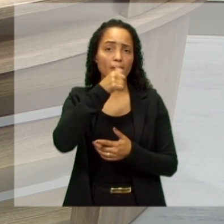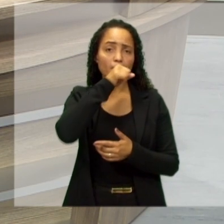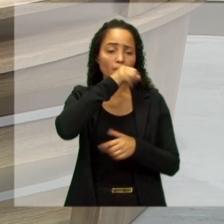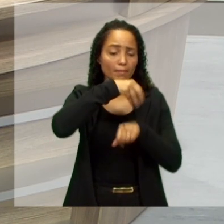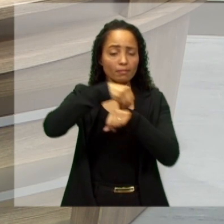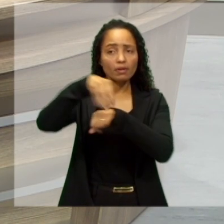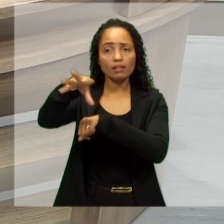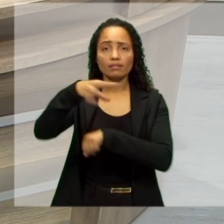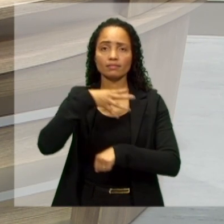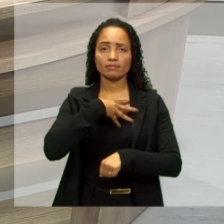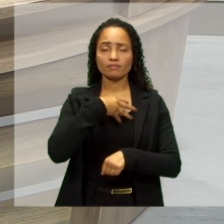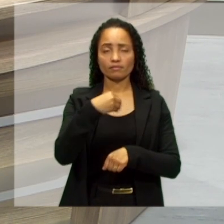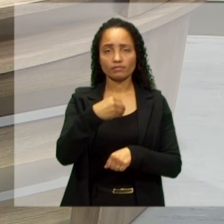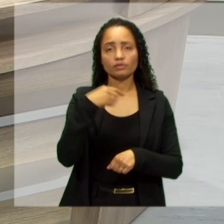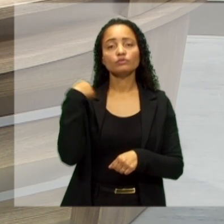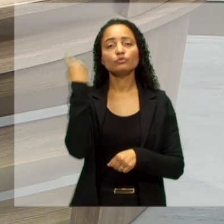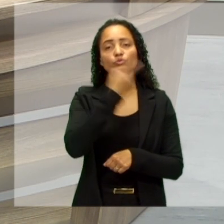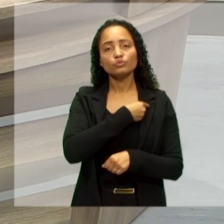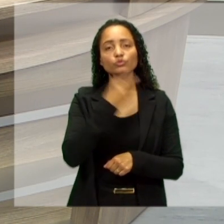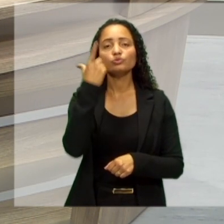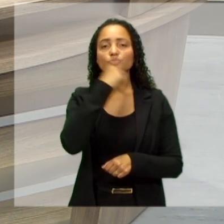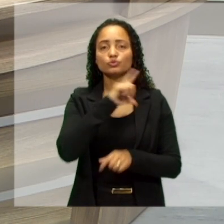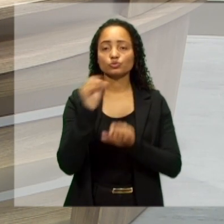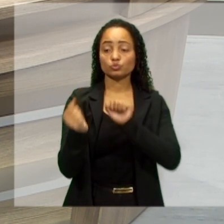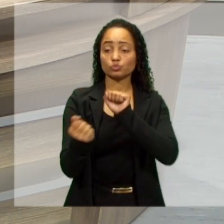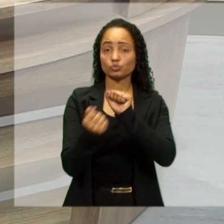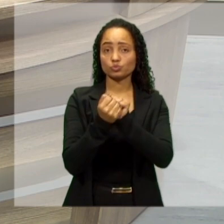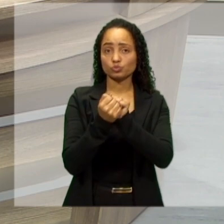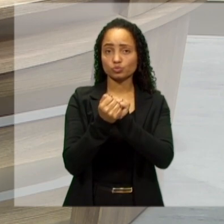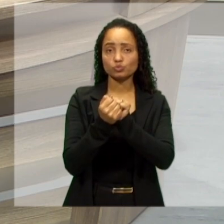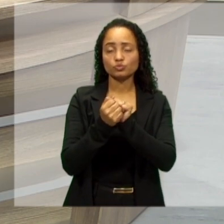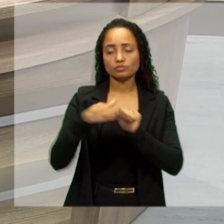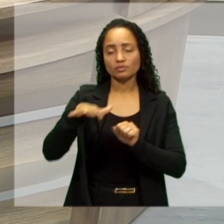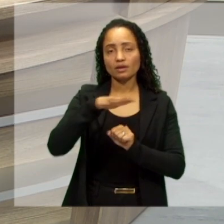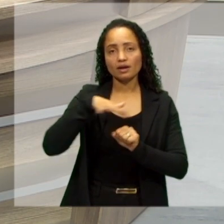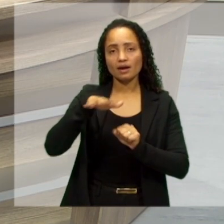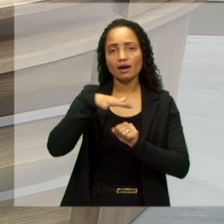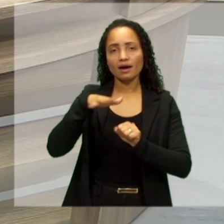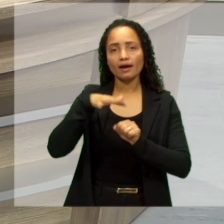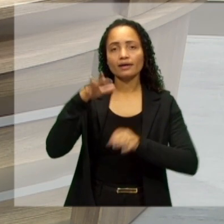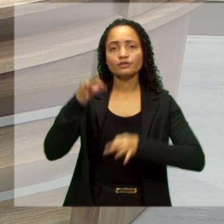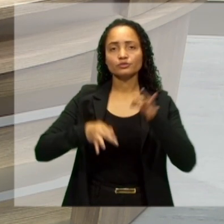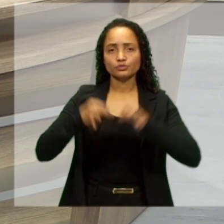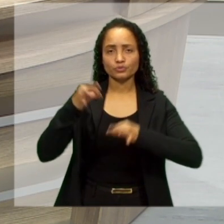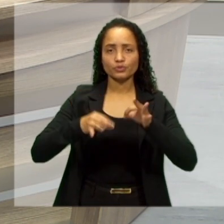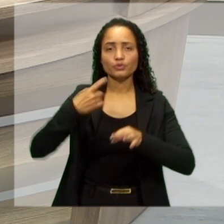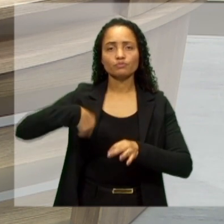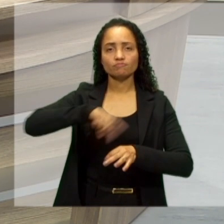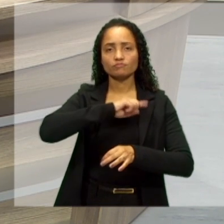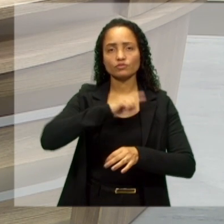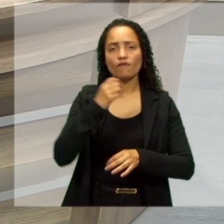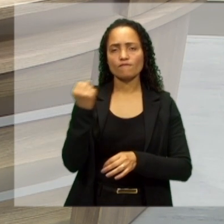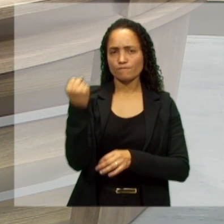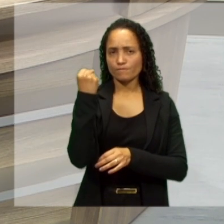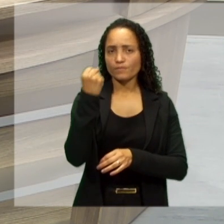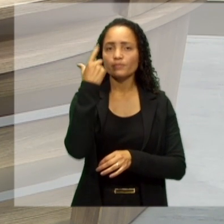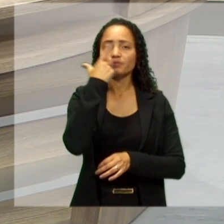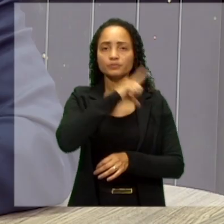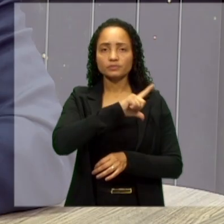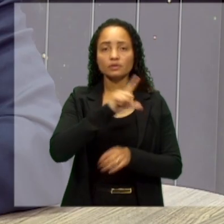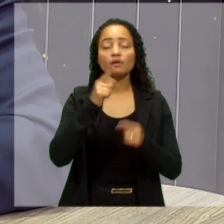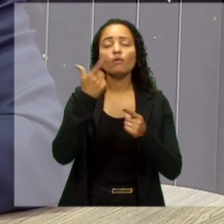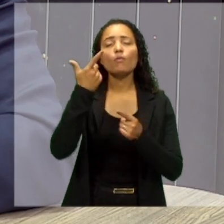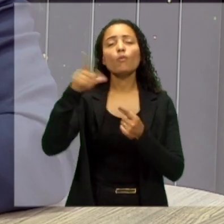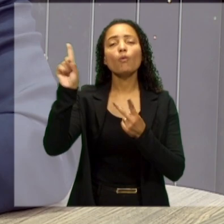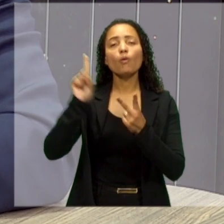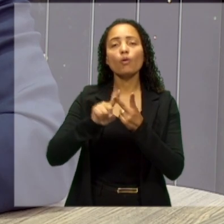gente conseguiu, junto com o poder público, resolver essa questão. Foi uma atuação muito forte da Defensoria Pública. Outra demanda